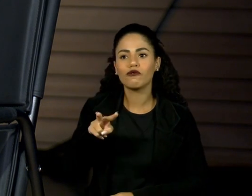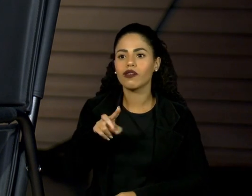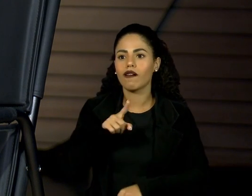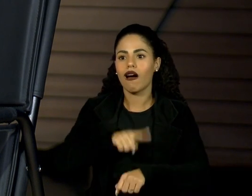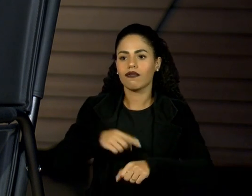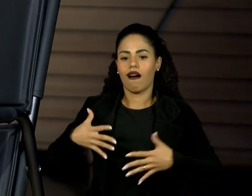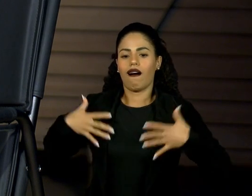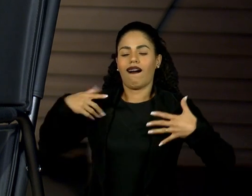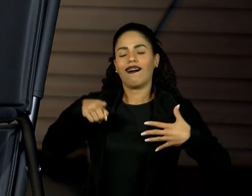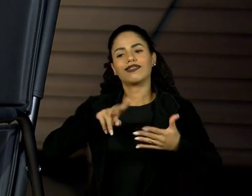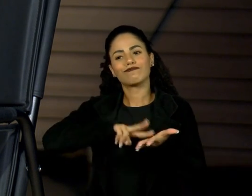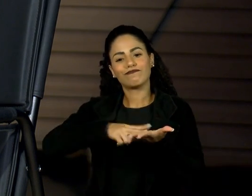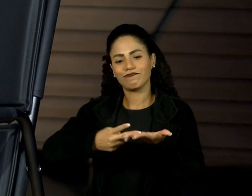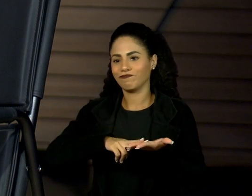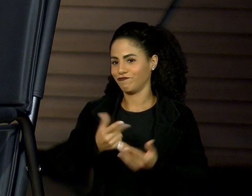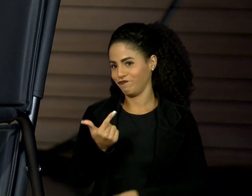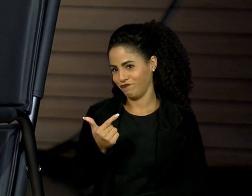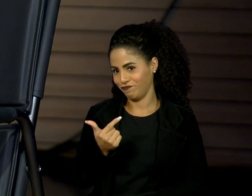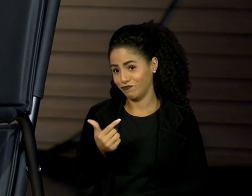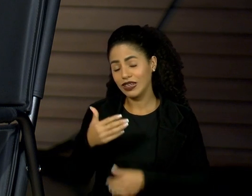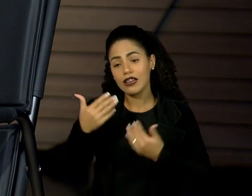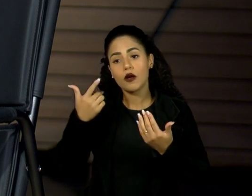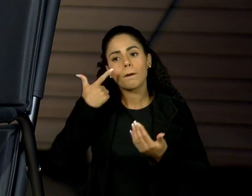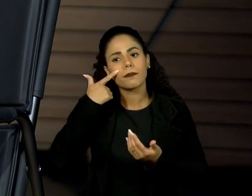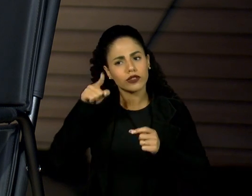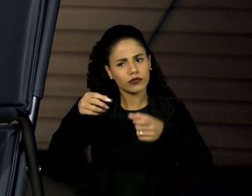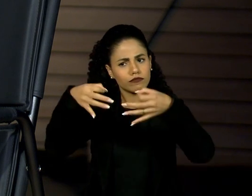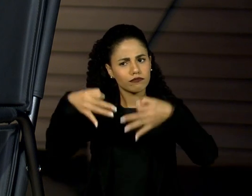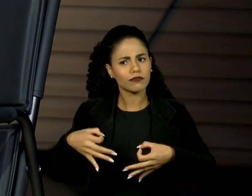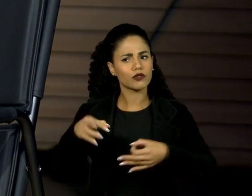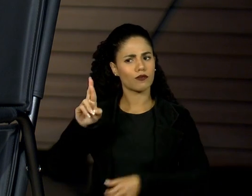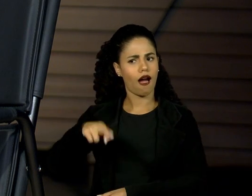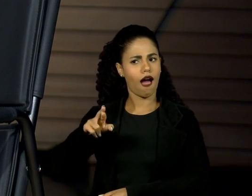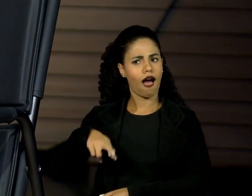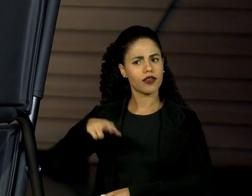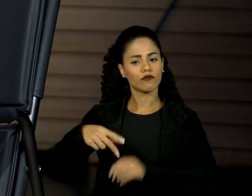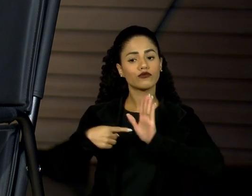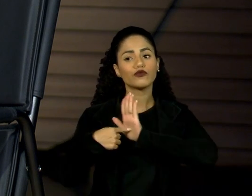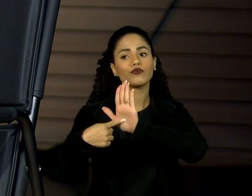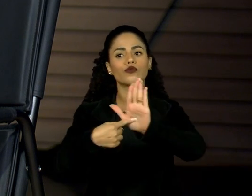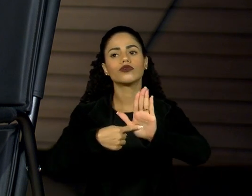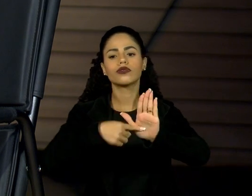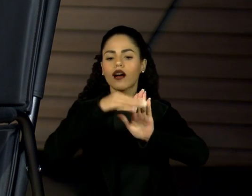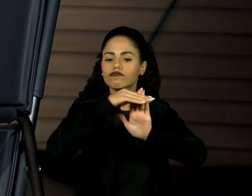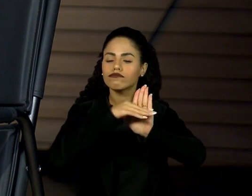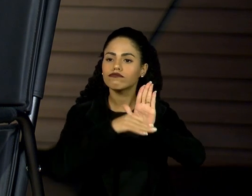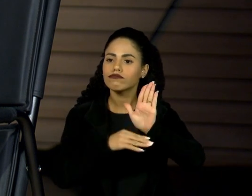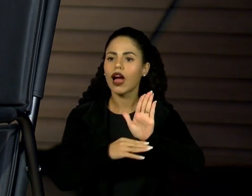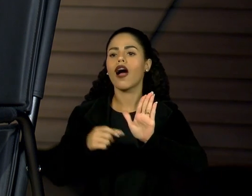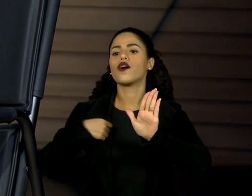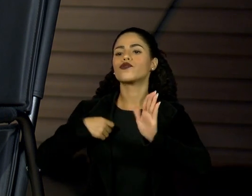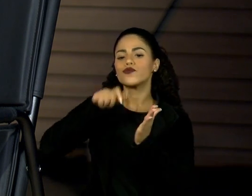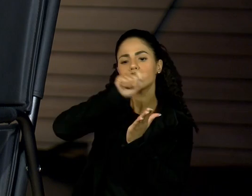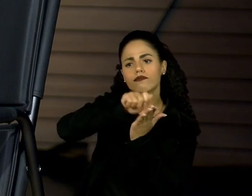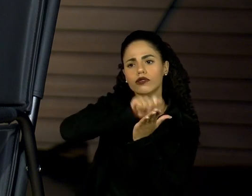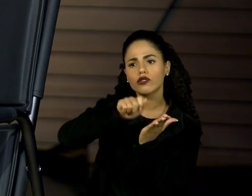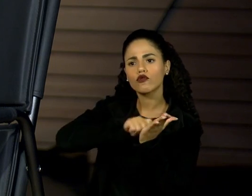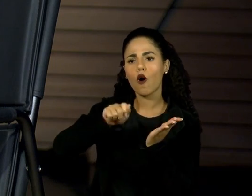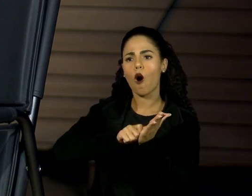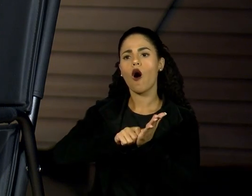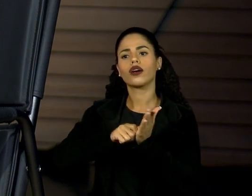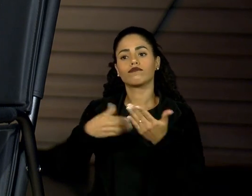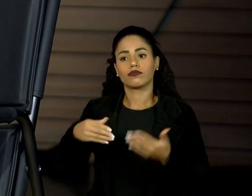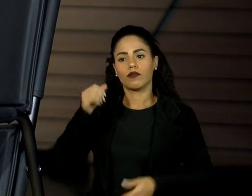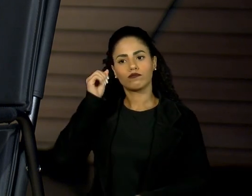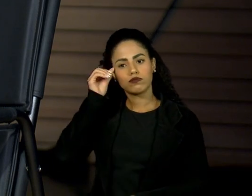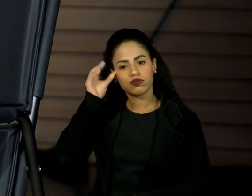conhecido, mas você tem razão em apontar todos os grandes escritores, intelectuais, artistas, quando